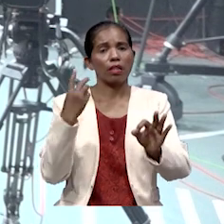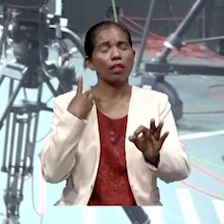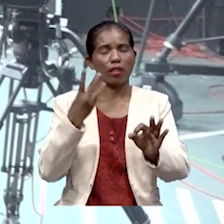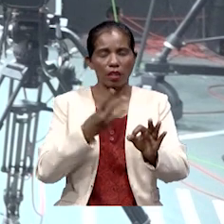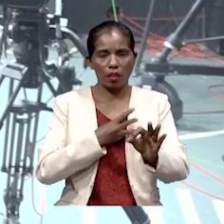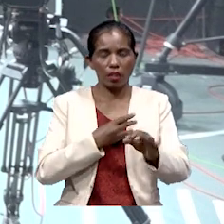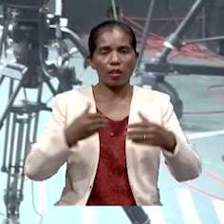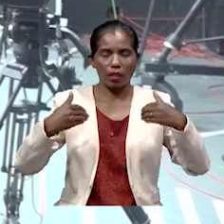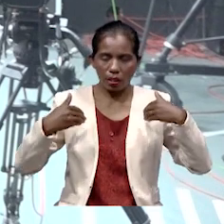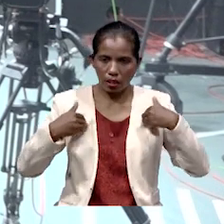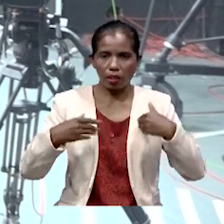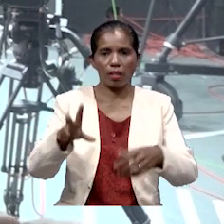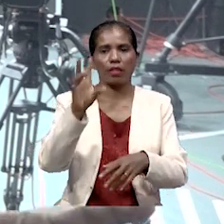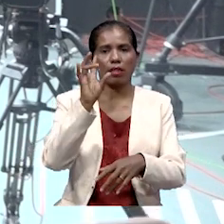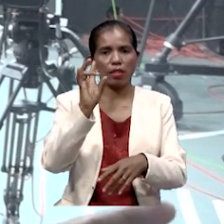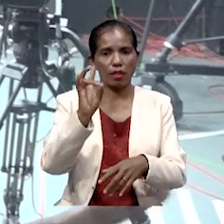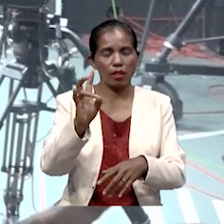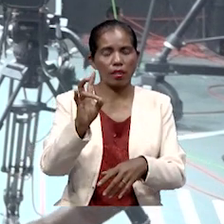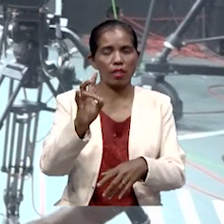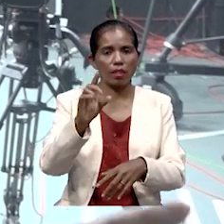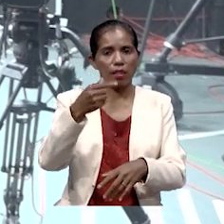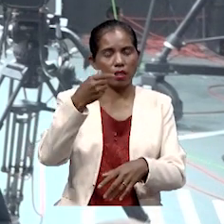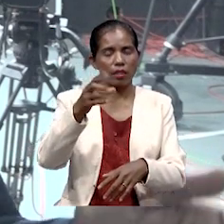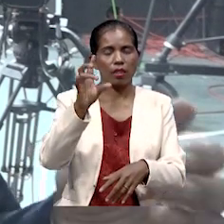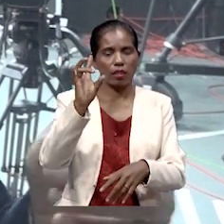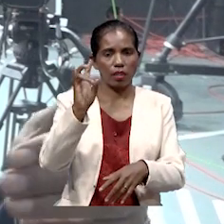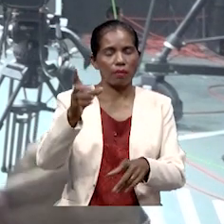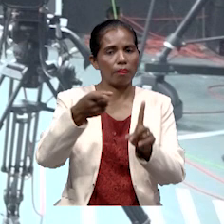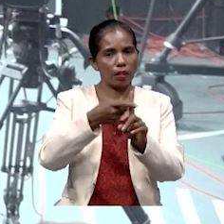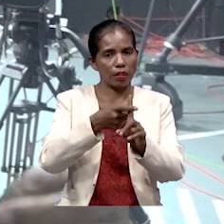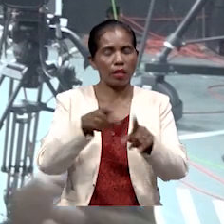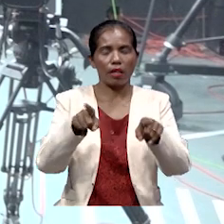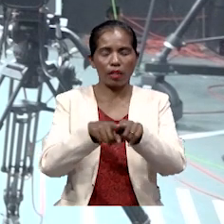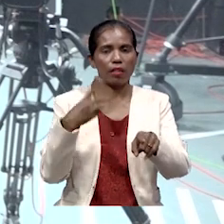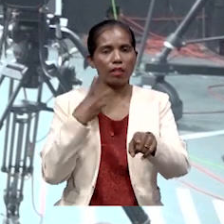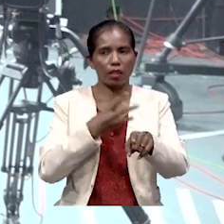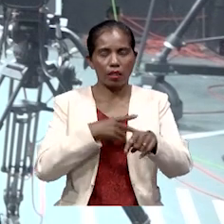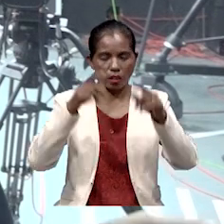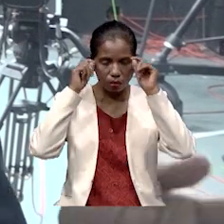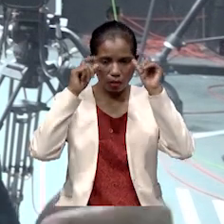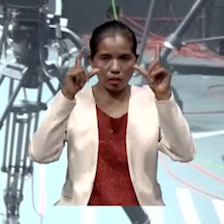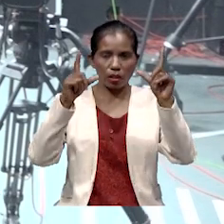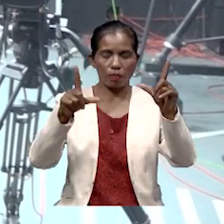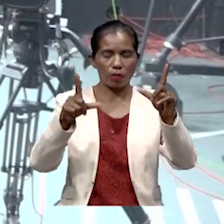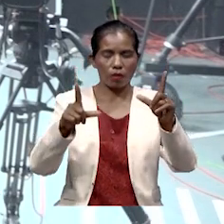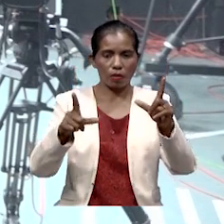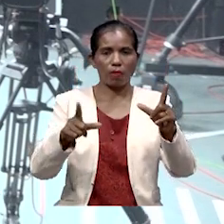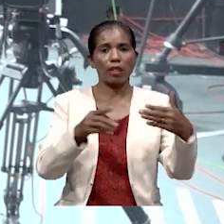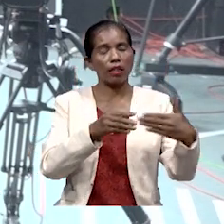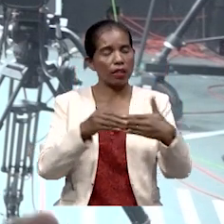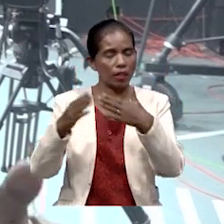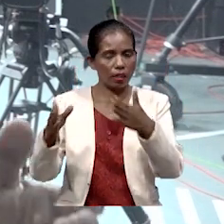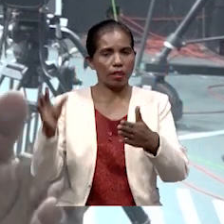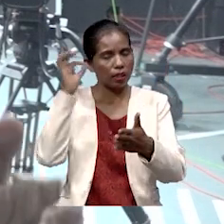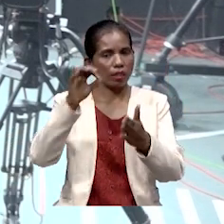G7 Plus. G7 Plus né, é nessa organização ainda que ITA inicia, Timor inicia, e o melhor secretário-geral nos